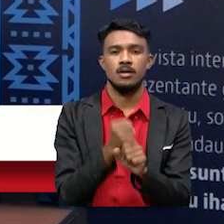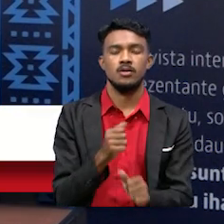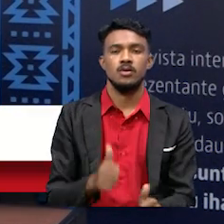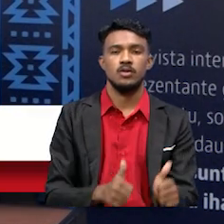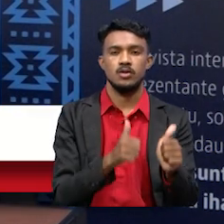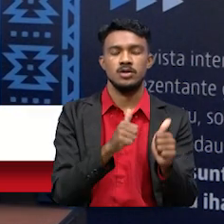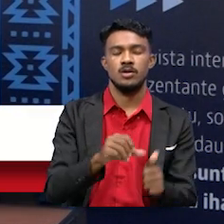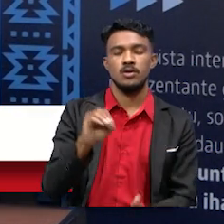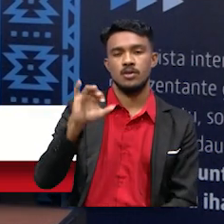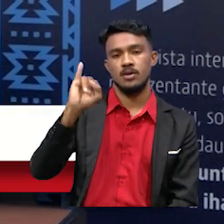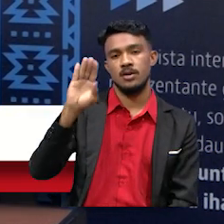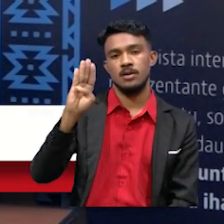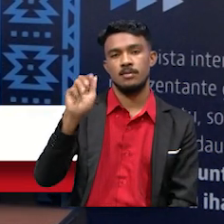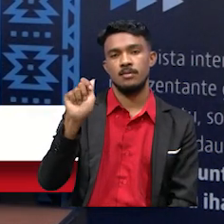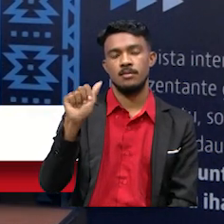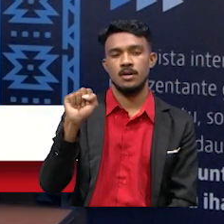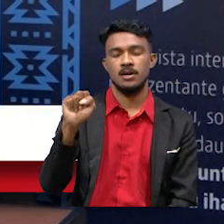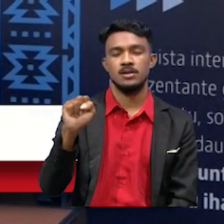oibas, halo